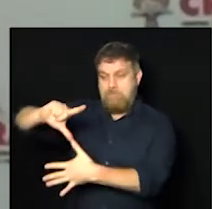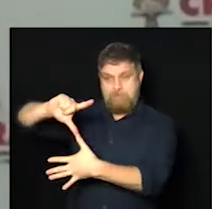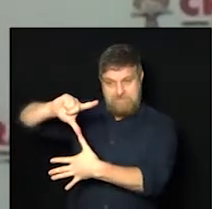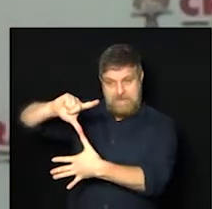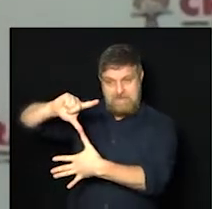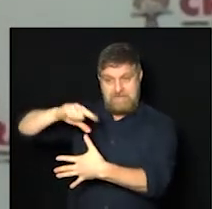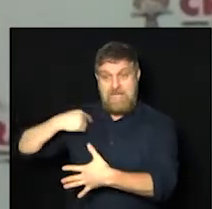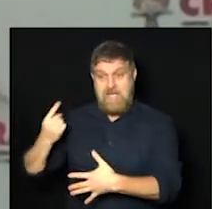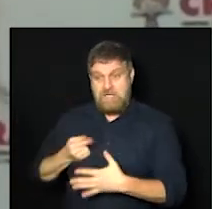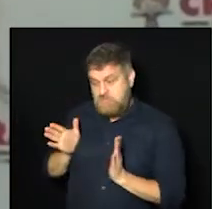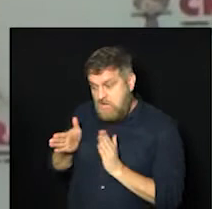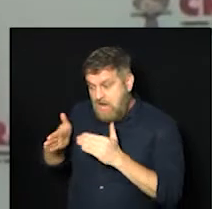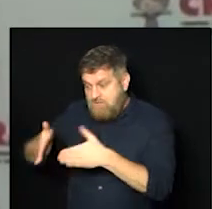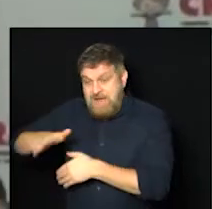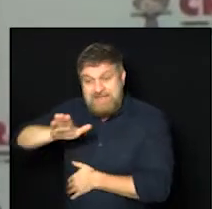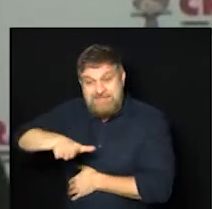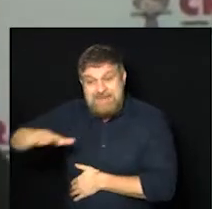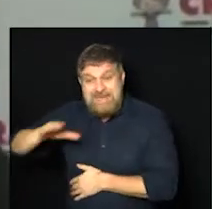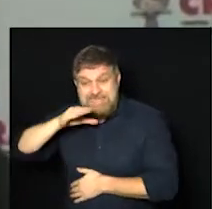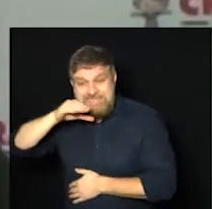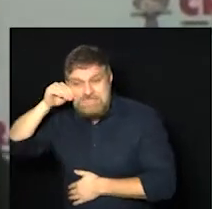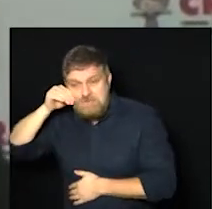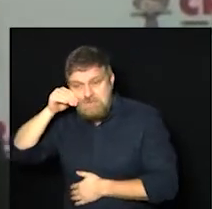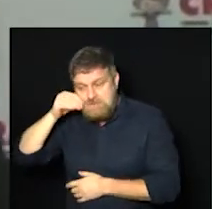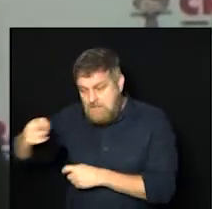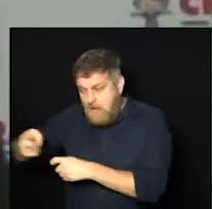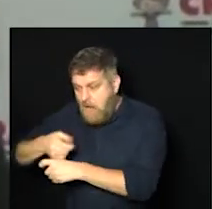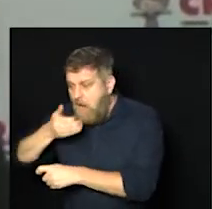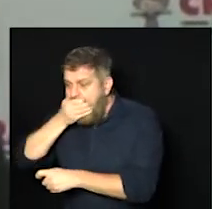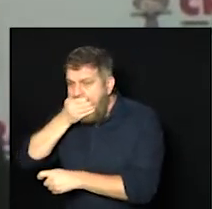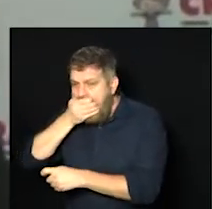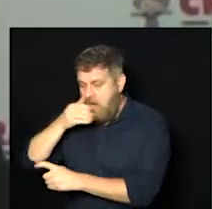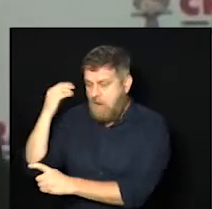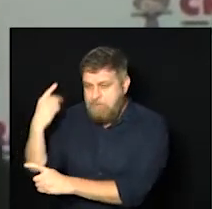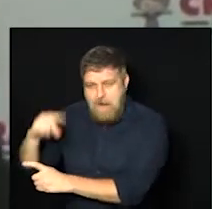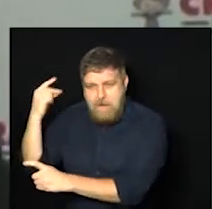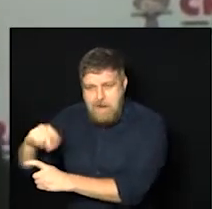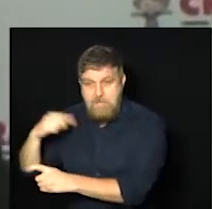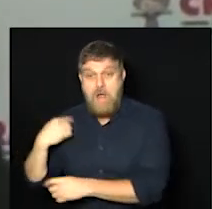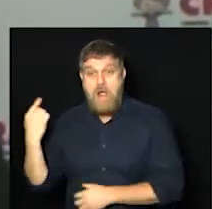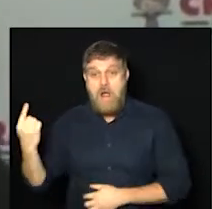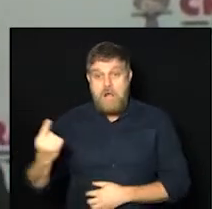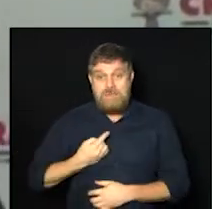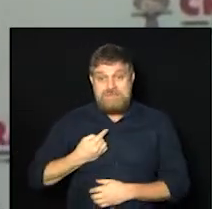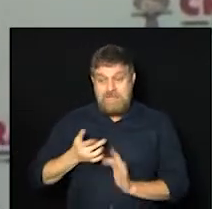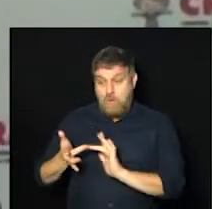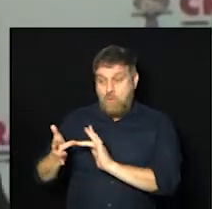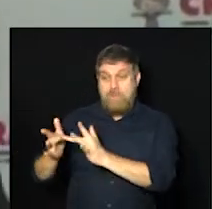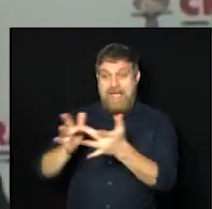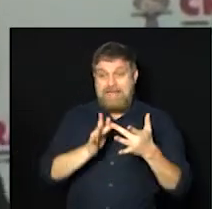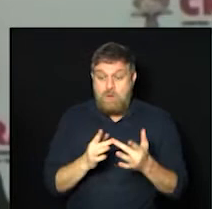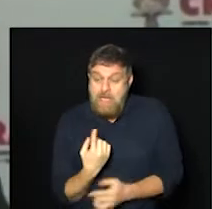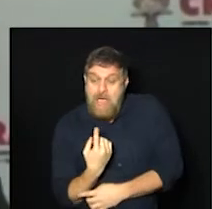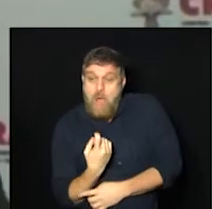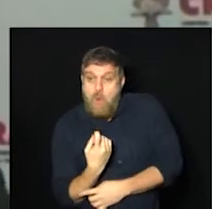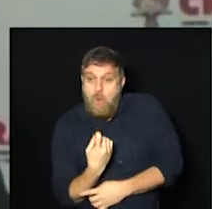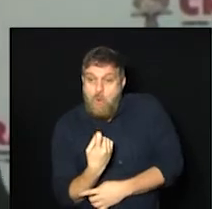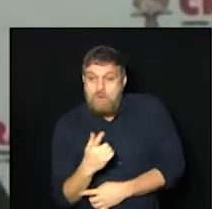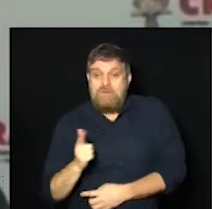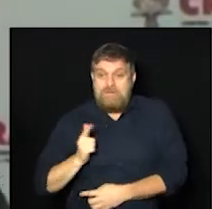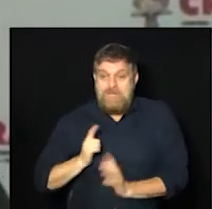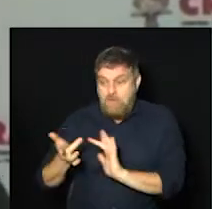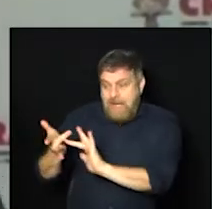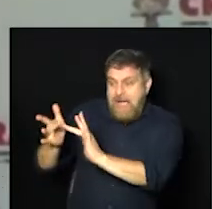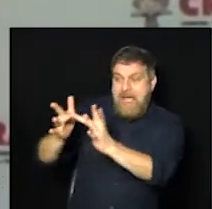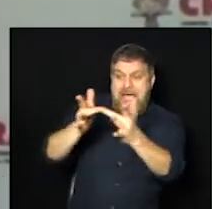da violência de crianças e adolescentes. Hoje, o CRAME, ele faz parte de uma rede de atendimento, ou seja, ele não é o único, ele faz parte de uma